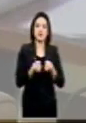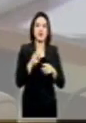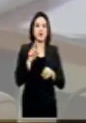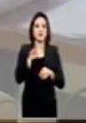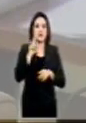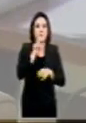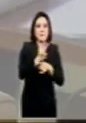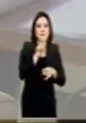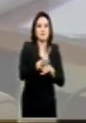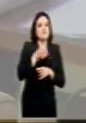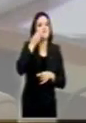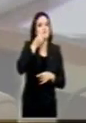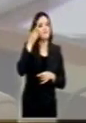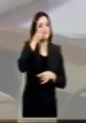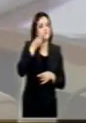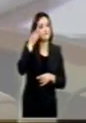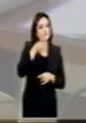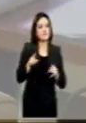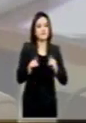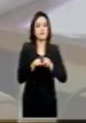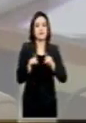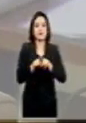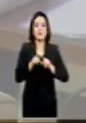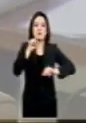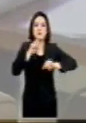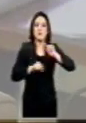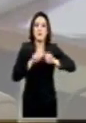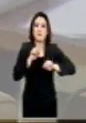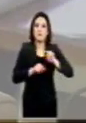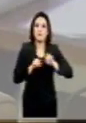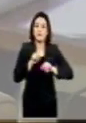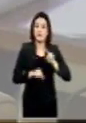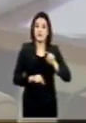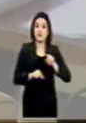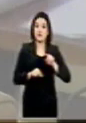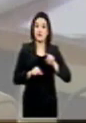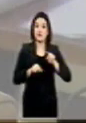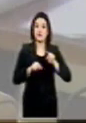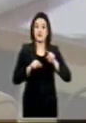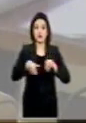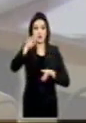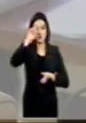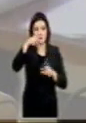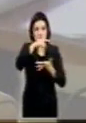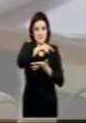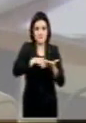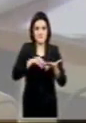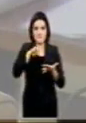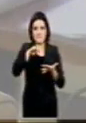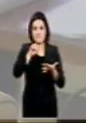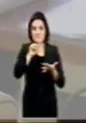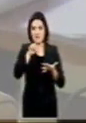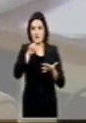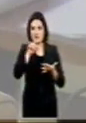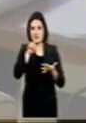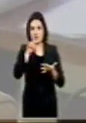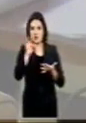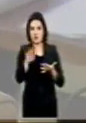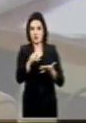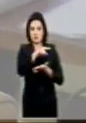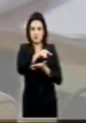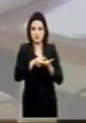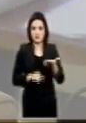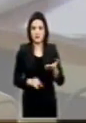materiais ao exercício independente de mandatos eletivos. Funcionam dessa maneira como instrumento